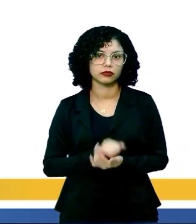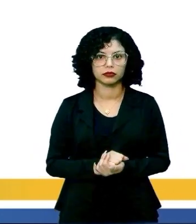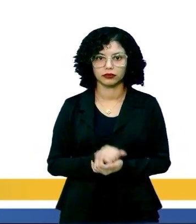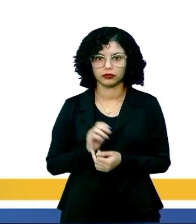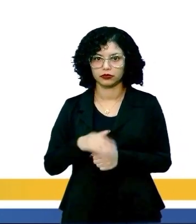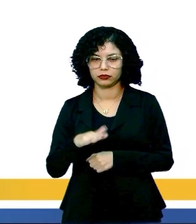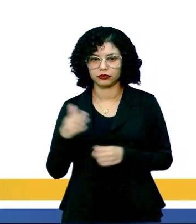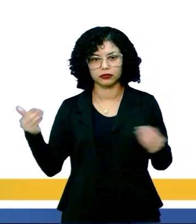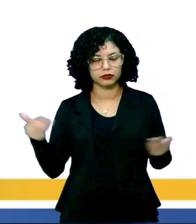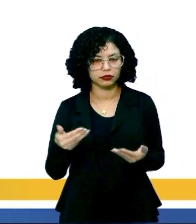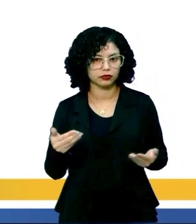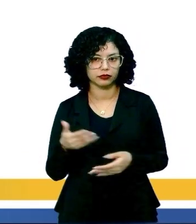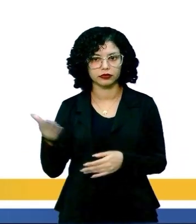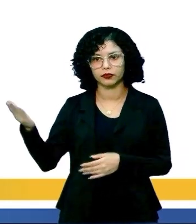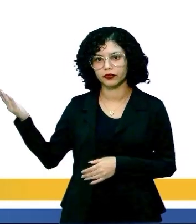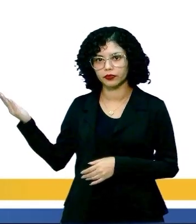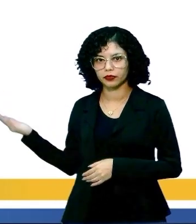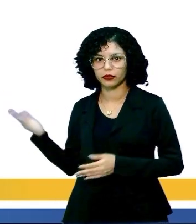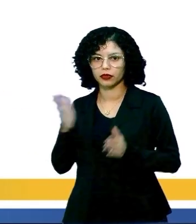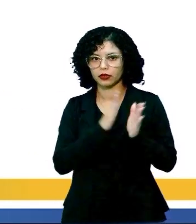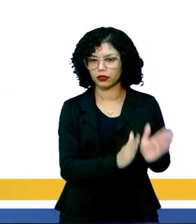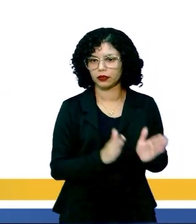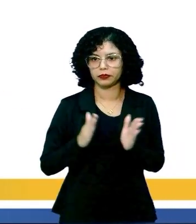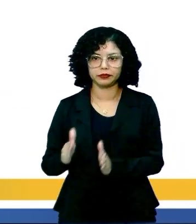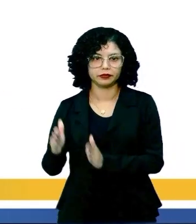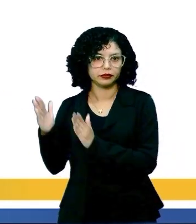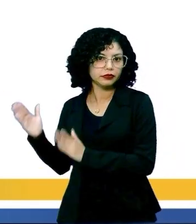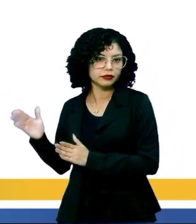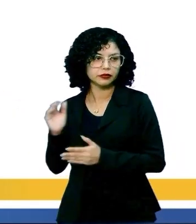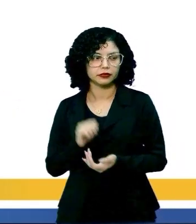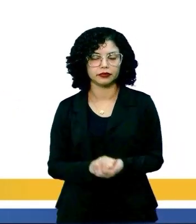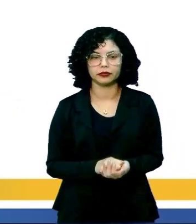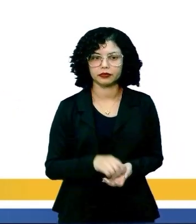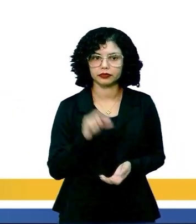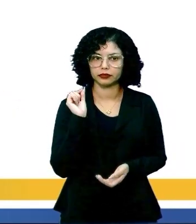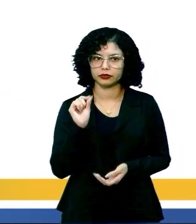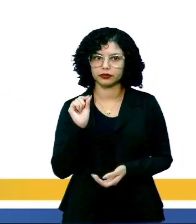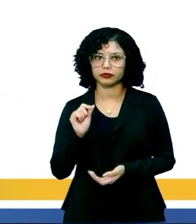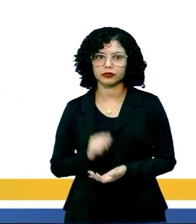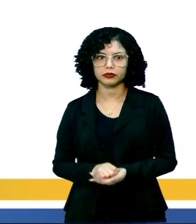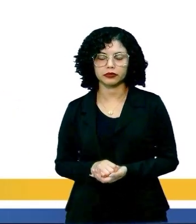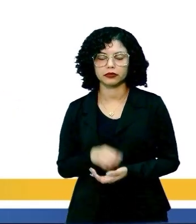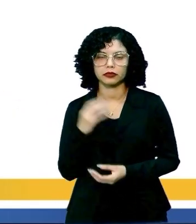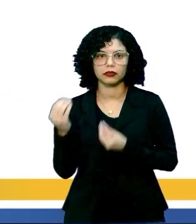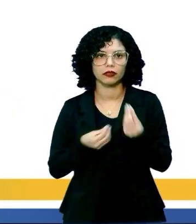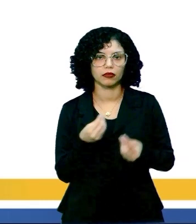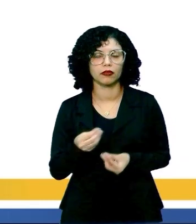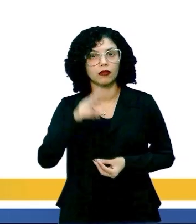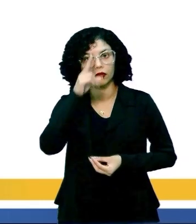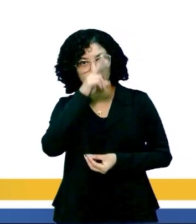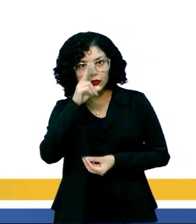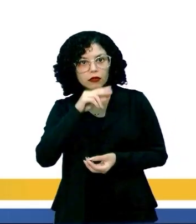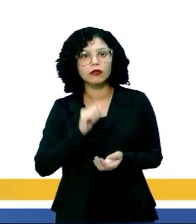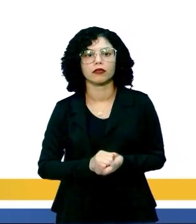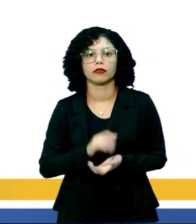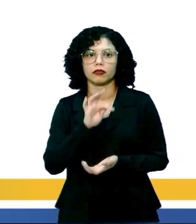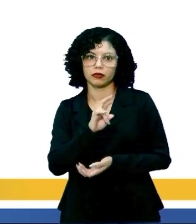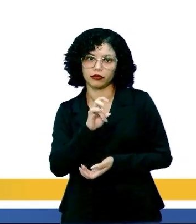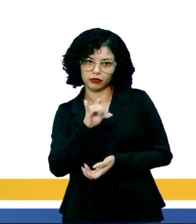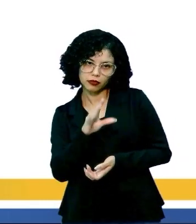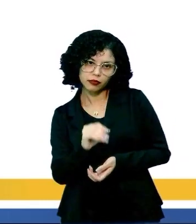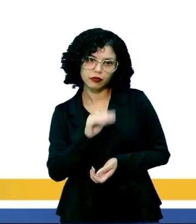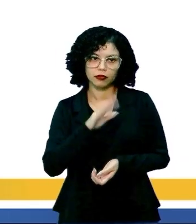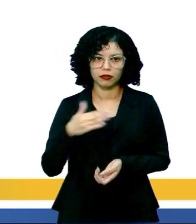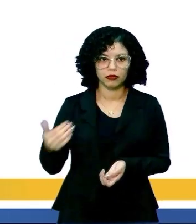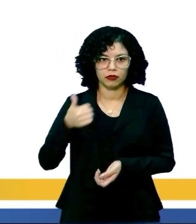mais interessa agora, que são as fases, né, que é a República em si. Como você deve bem lembrar, a República ela foi